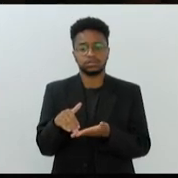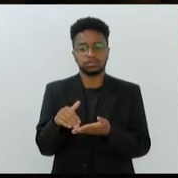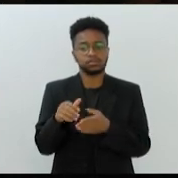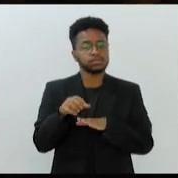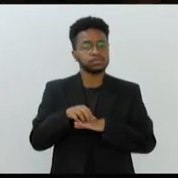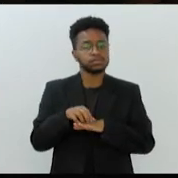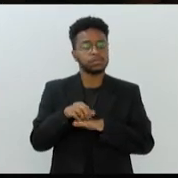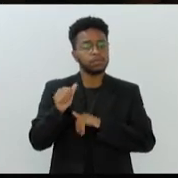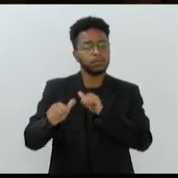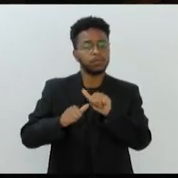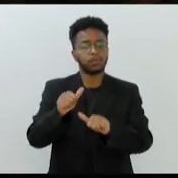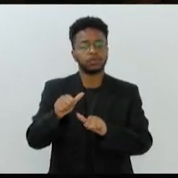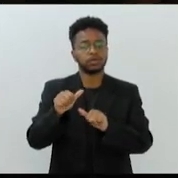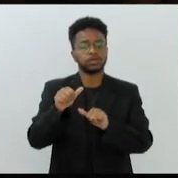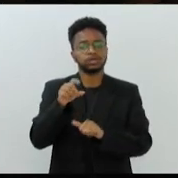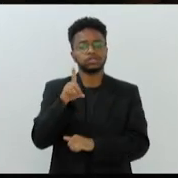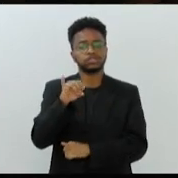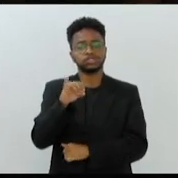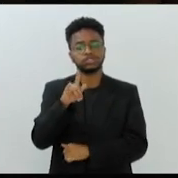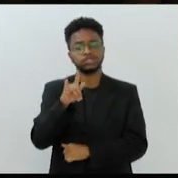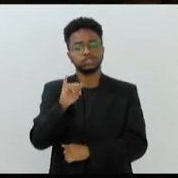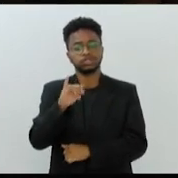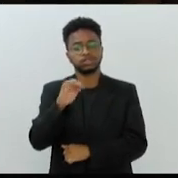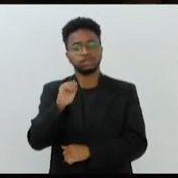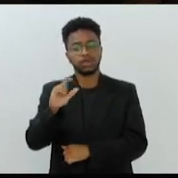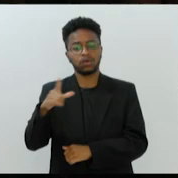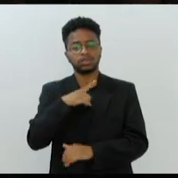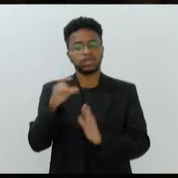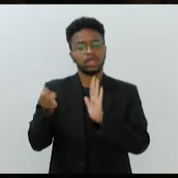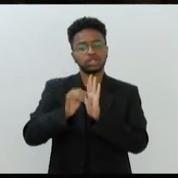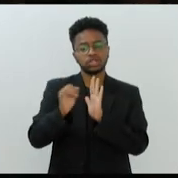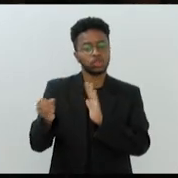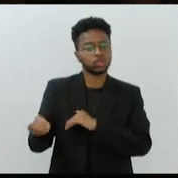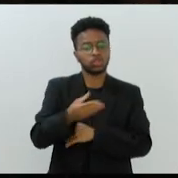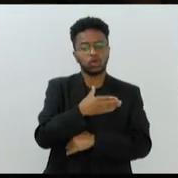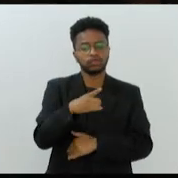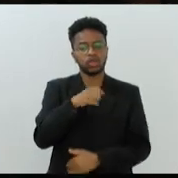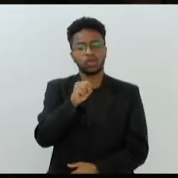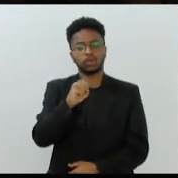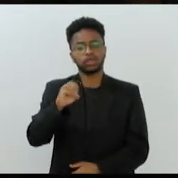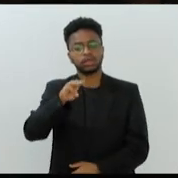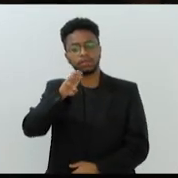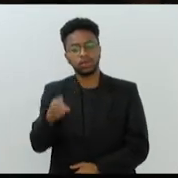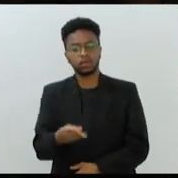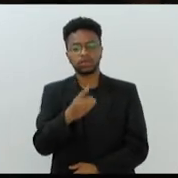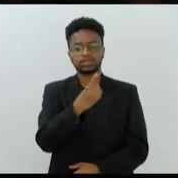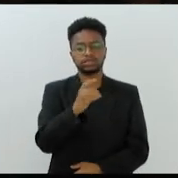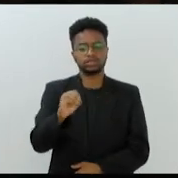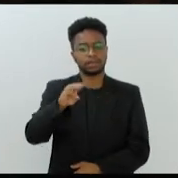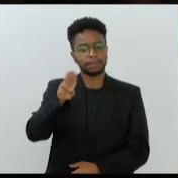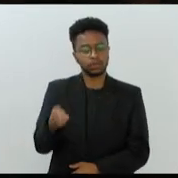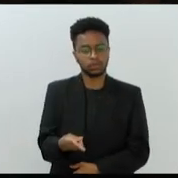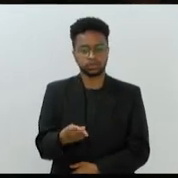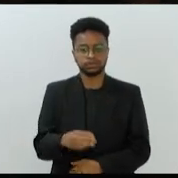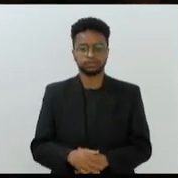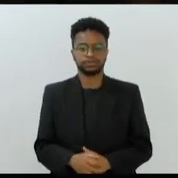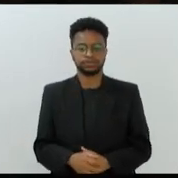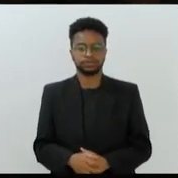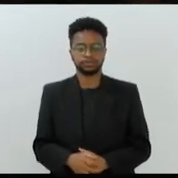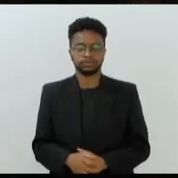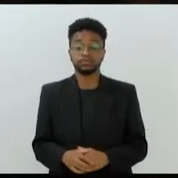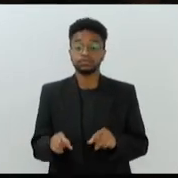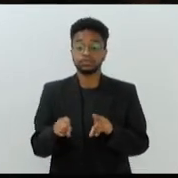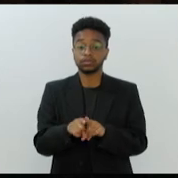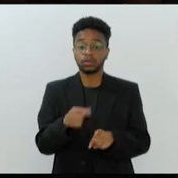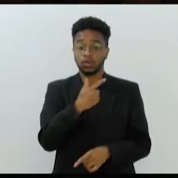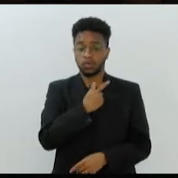Transformação Digital lança um novo edital de 80 milhões, de 100 milhões, além de que o governo